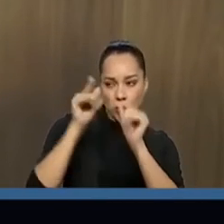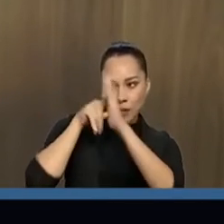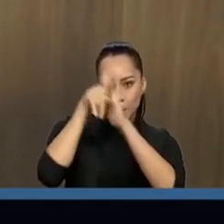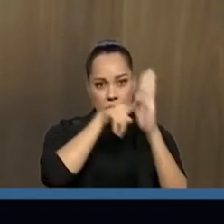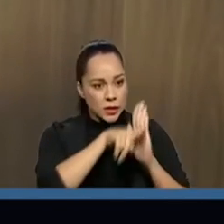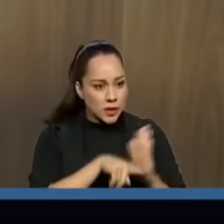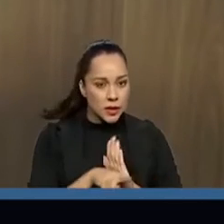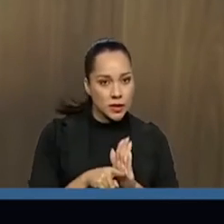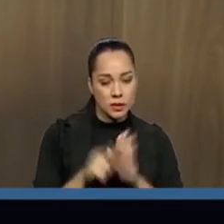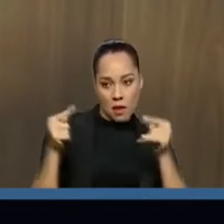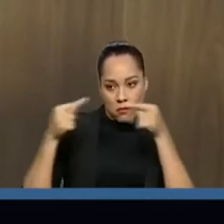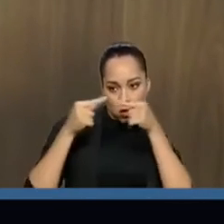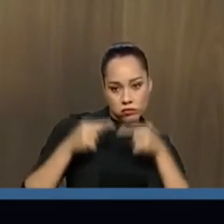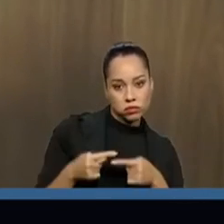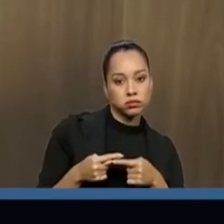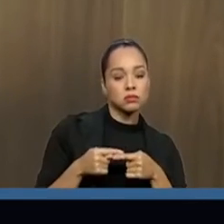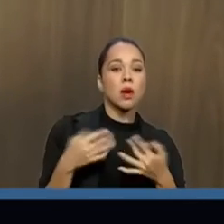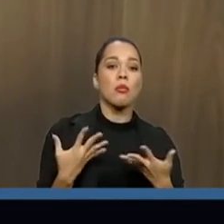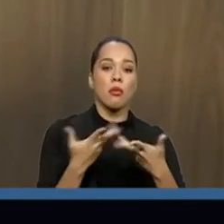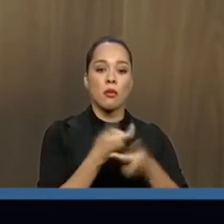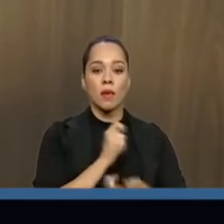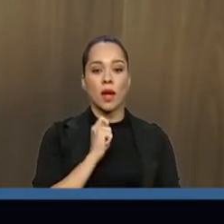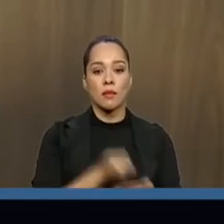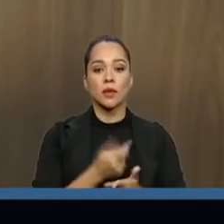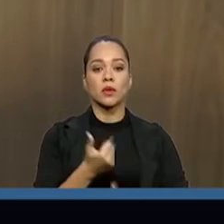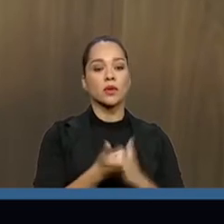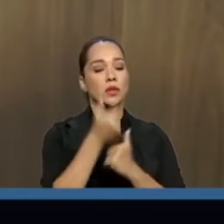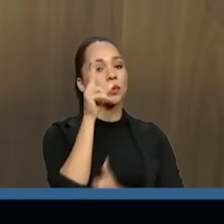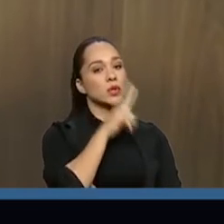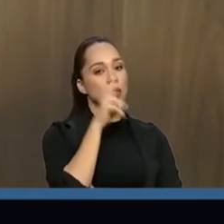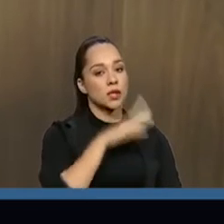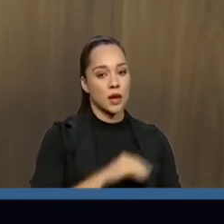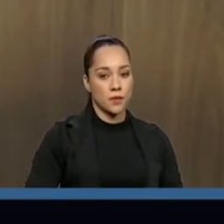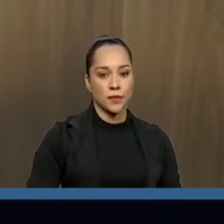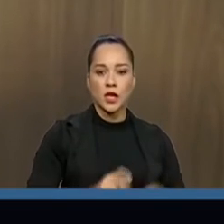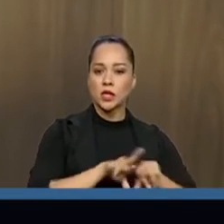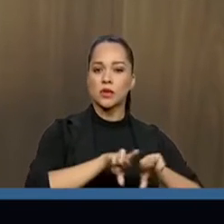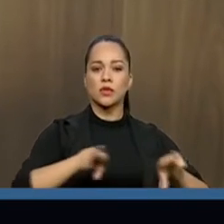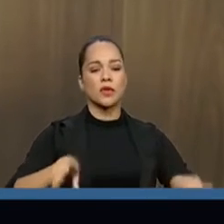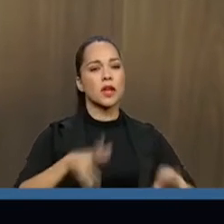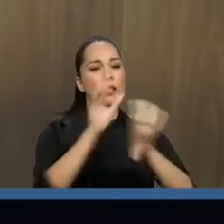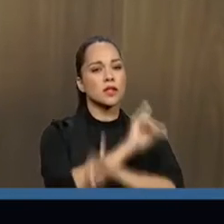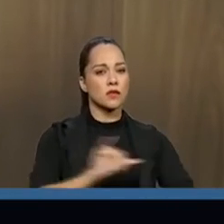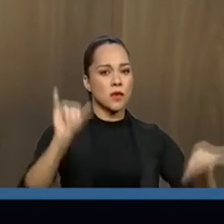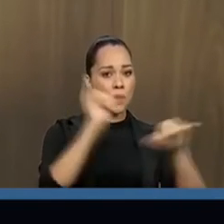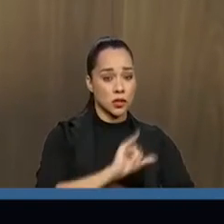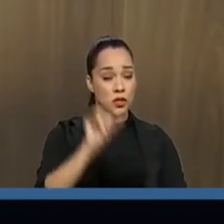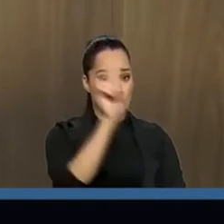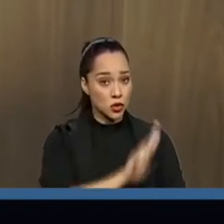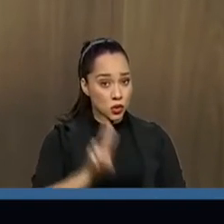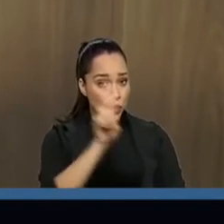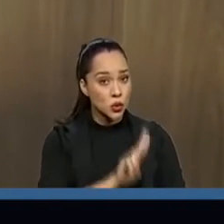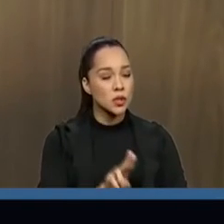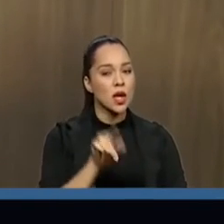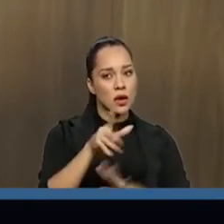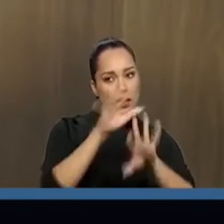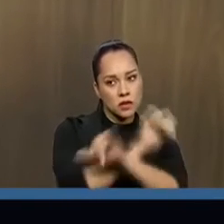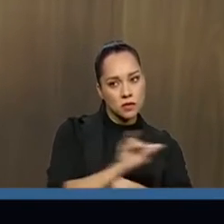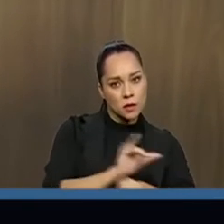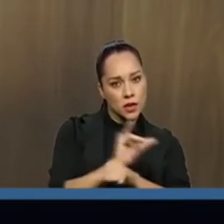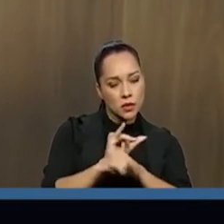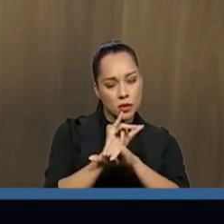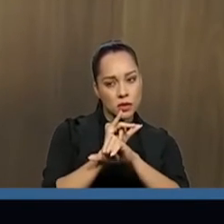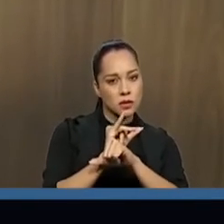dados para o aperfeiçoamento, né, do pagamento do auxílio emergencial. São várias fontes de dados que nós utilizamos e com esses